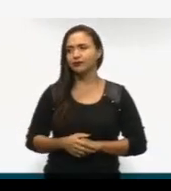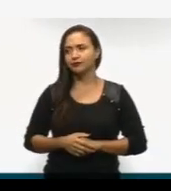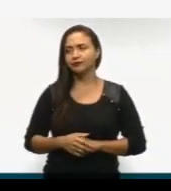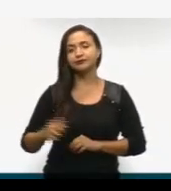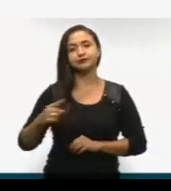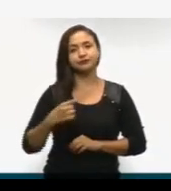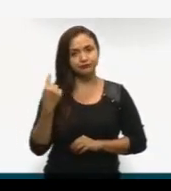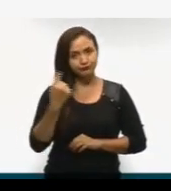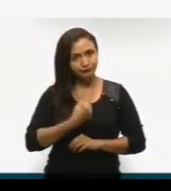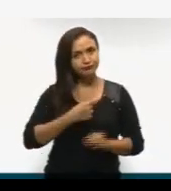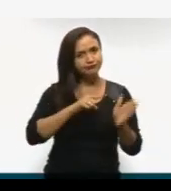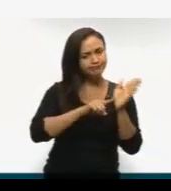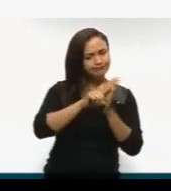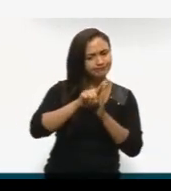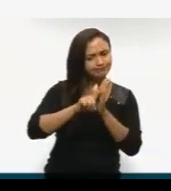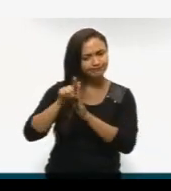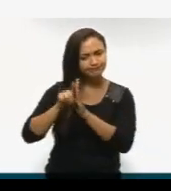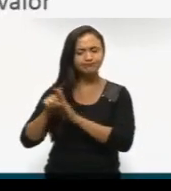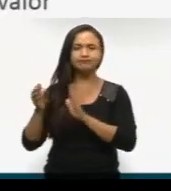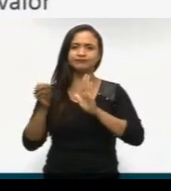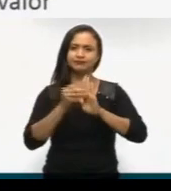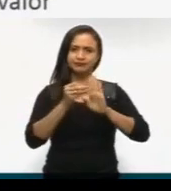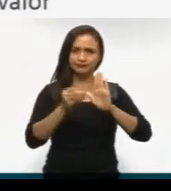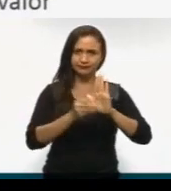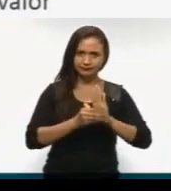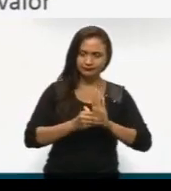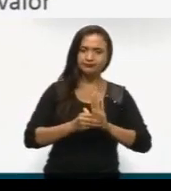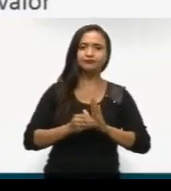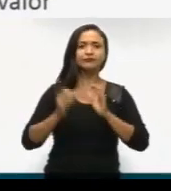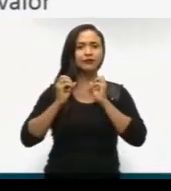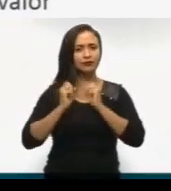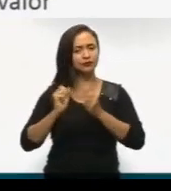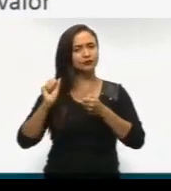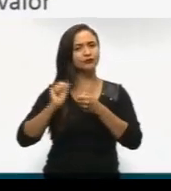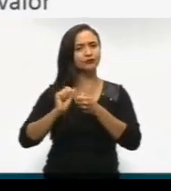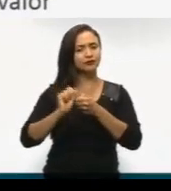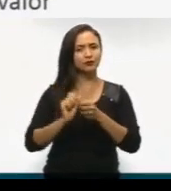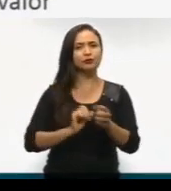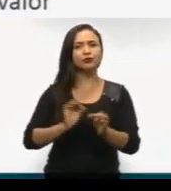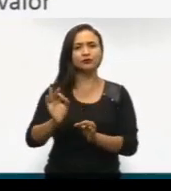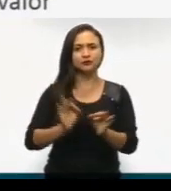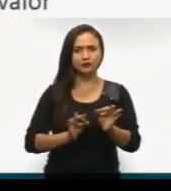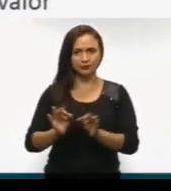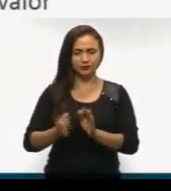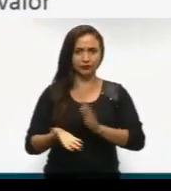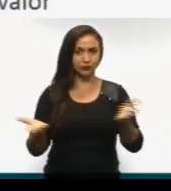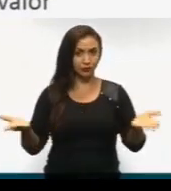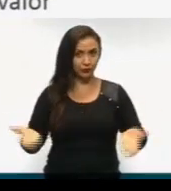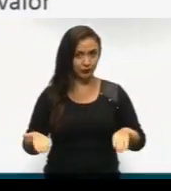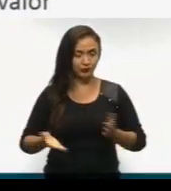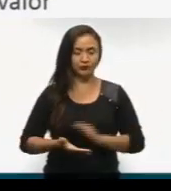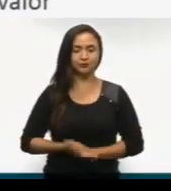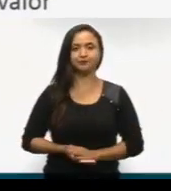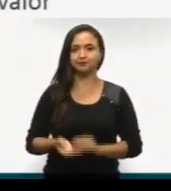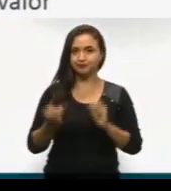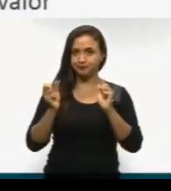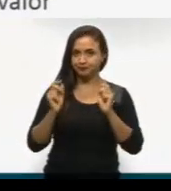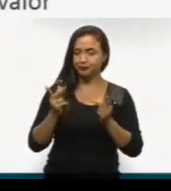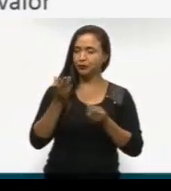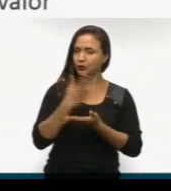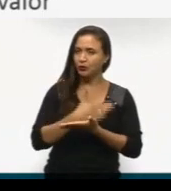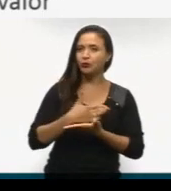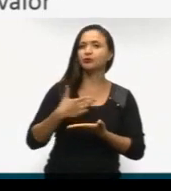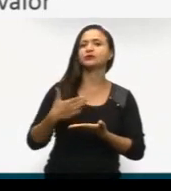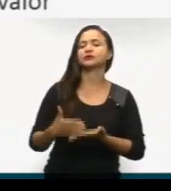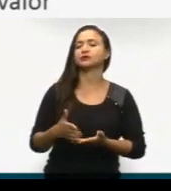uma investigada nesse conteúdo aqui para poder executar o nosso orçamento da obra de hoje. Bom, começando, então, o orçamento